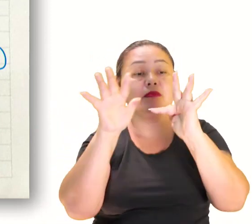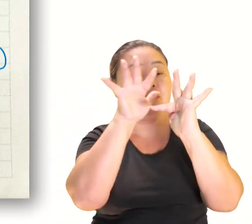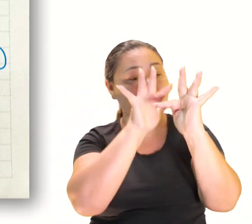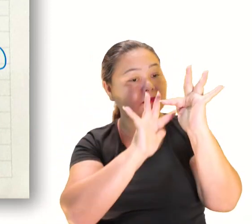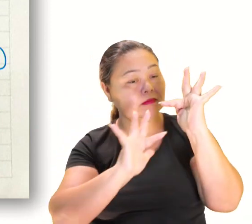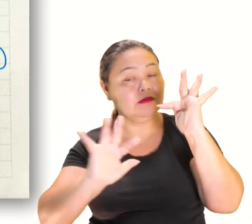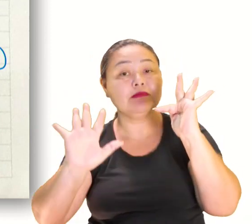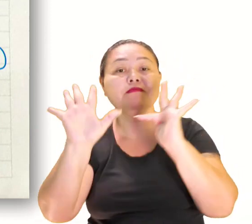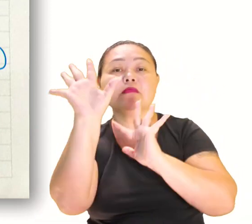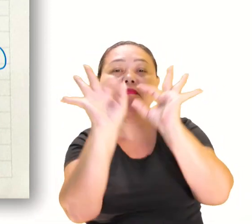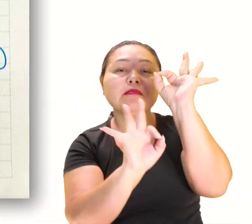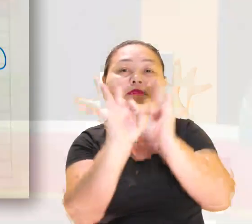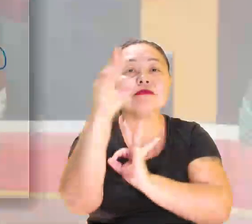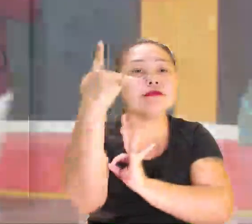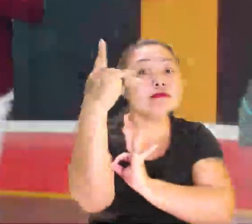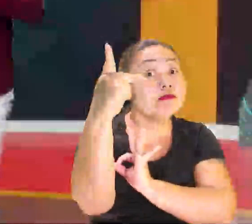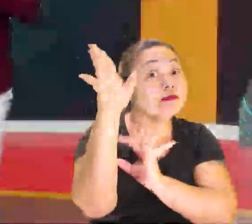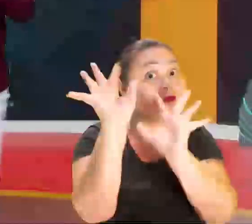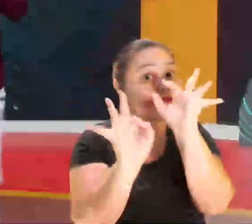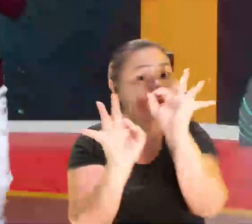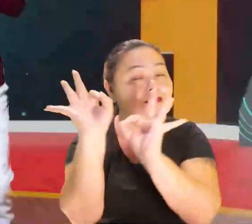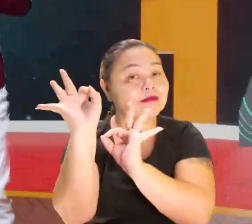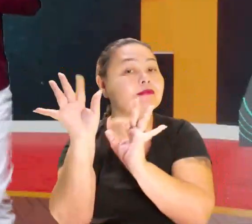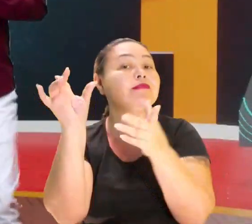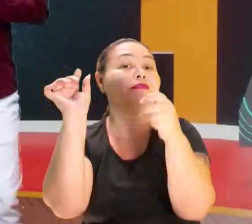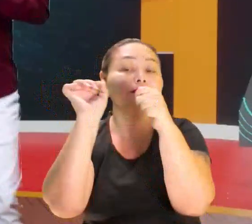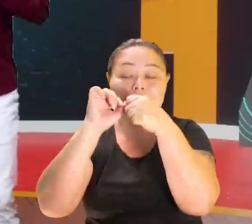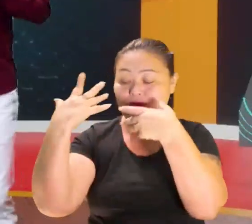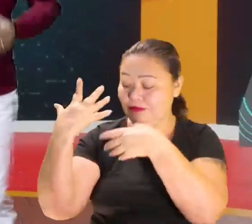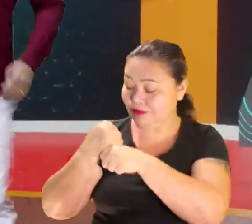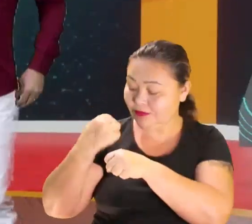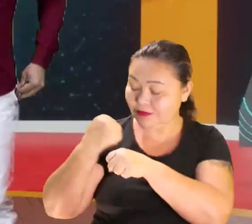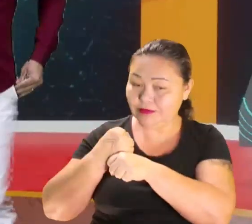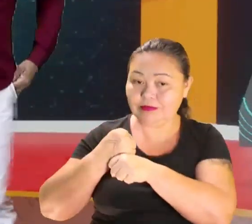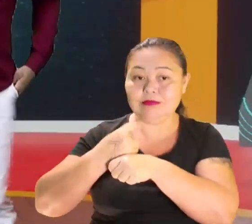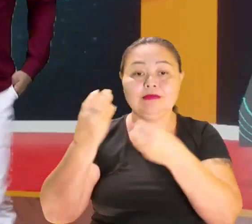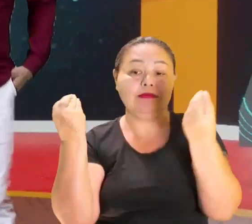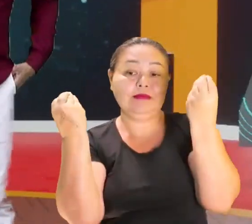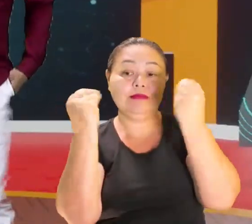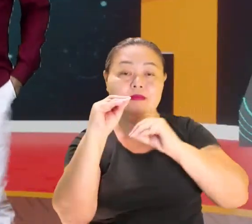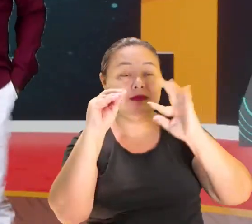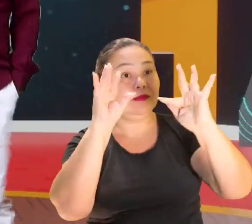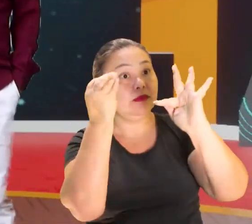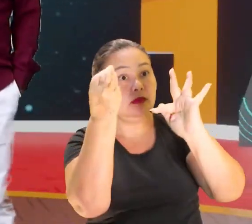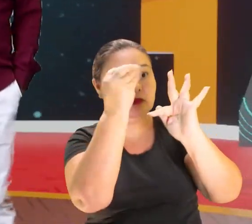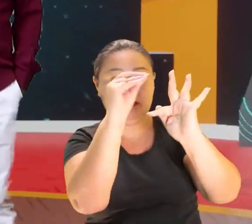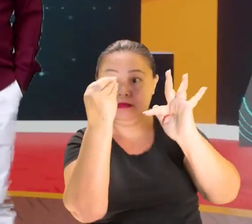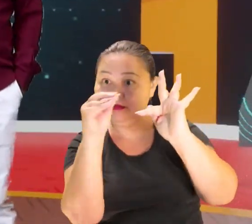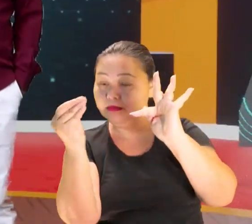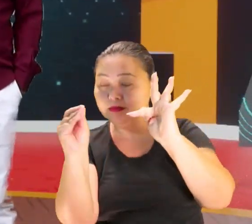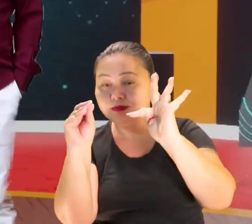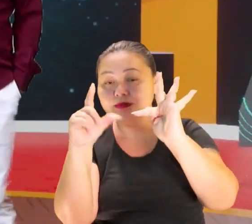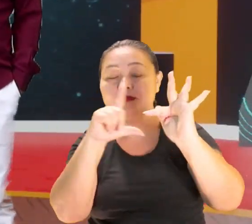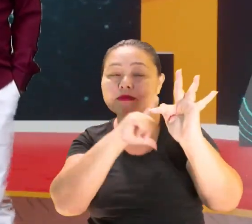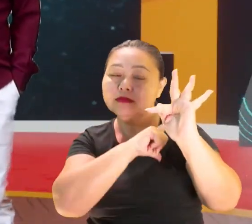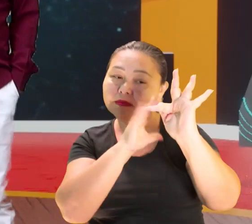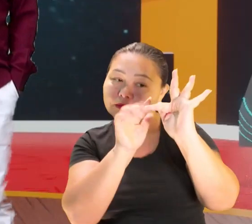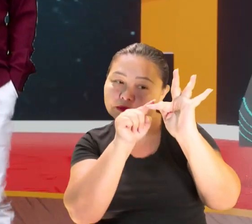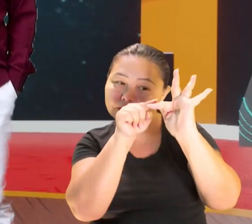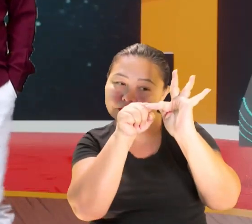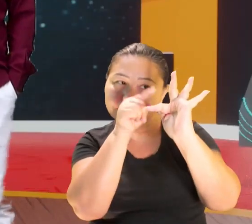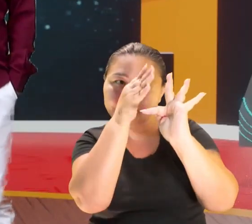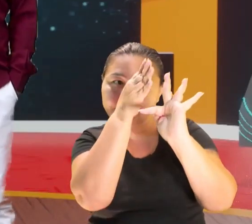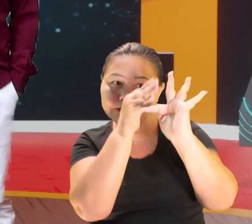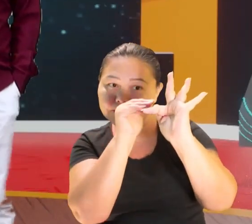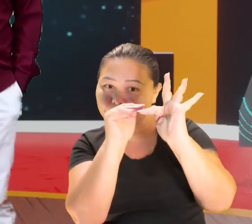muito da organização de vocês, né? Quando a gente faz os cálculos lá, joga no gráfico, os pontos têm